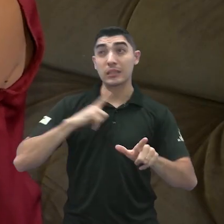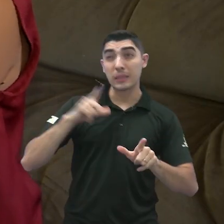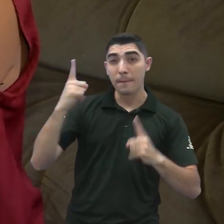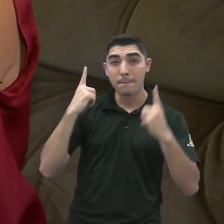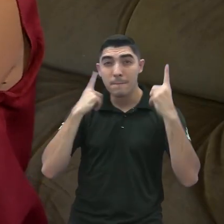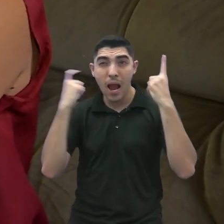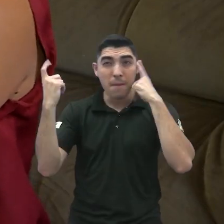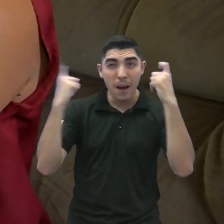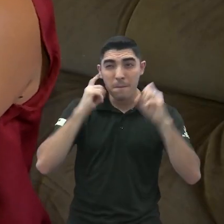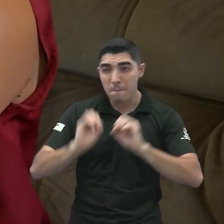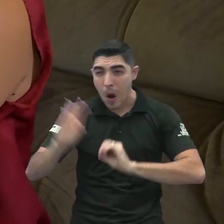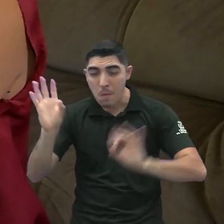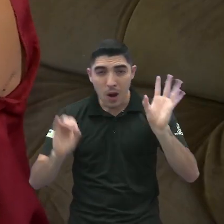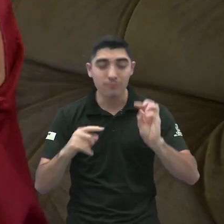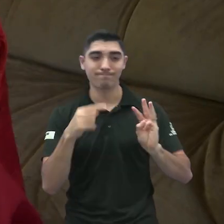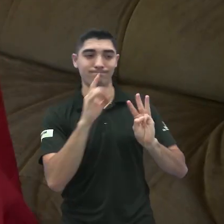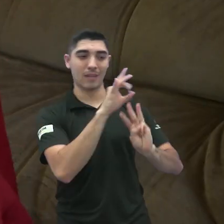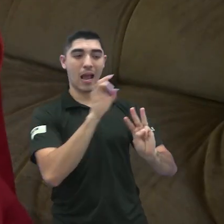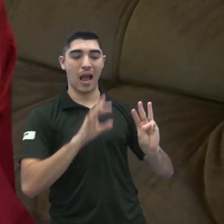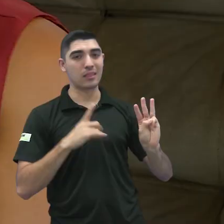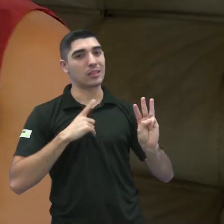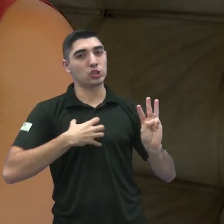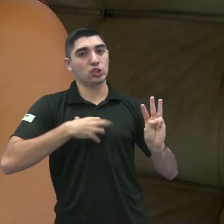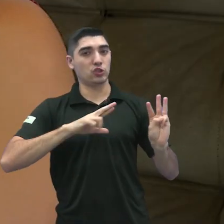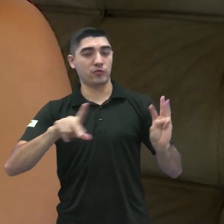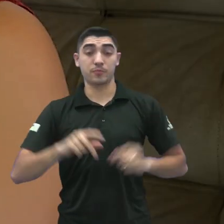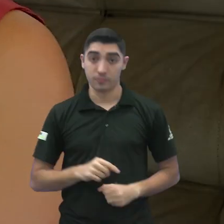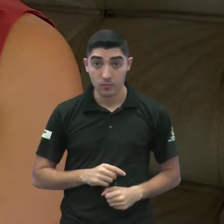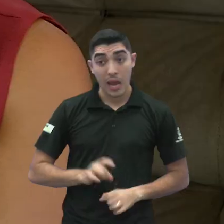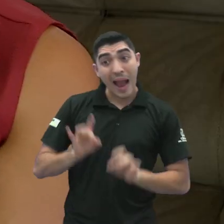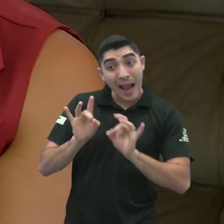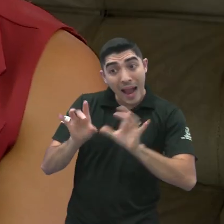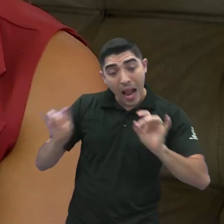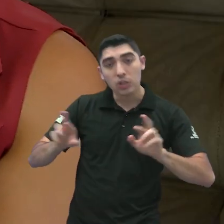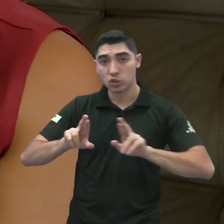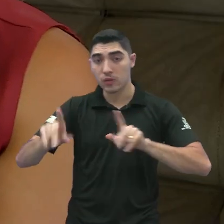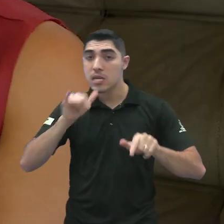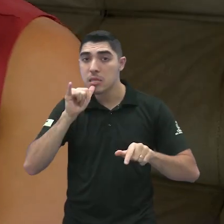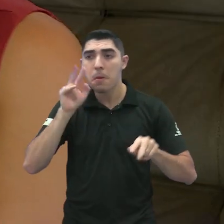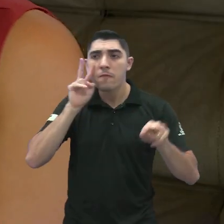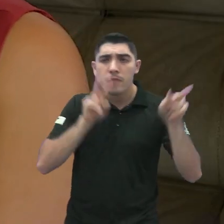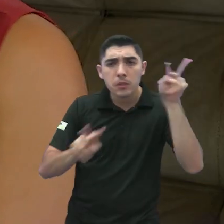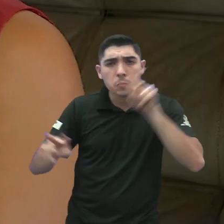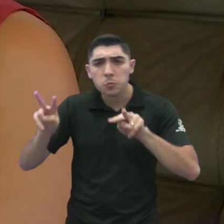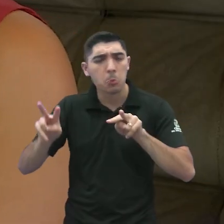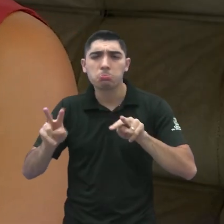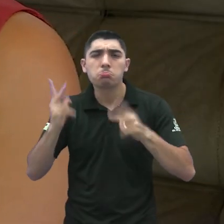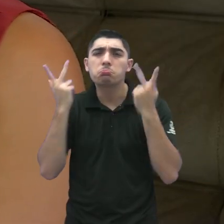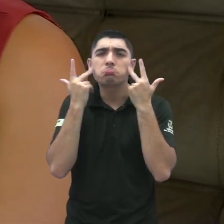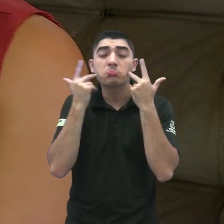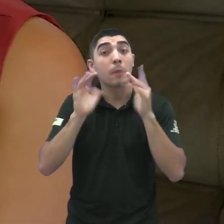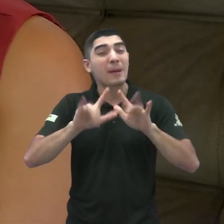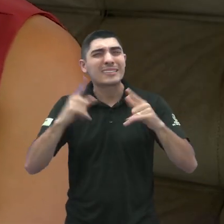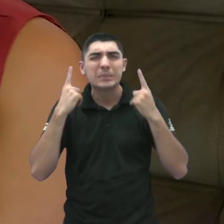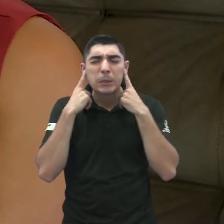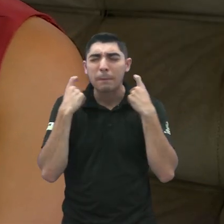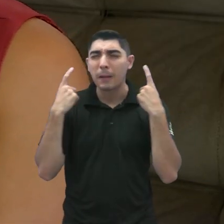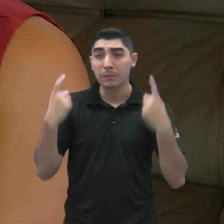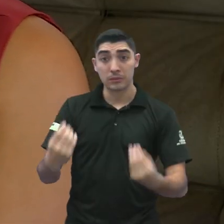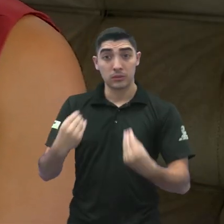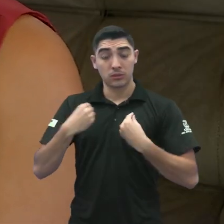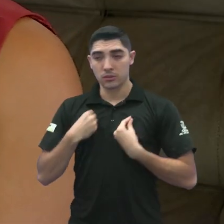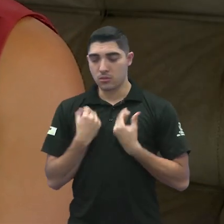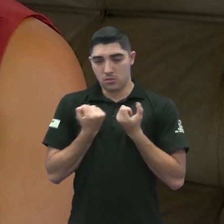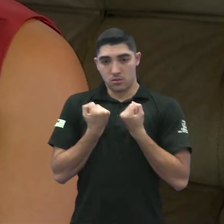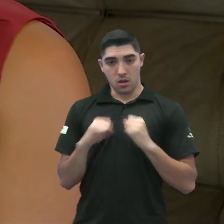um reage de um jeito ao som dos rojões. Um sente mais do que os outros. A parte visual não afeta, mas a parte sonora afeta